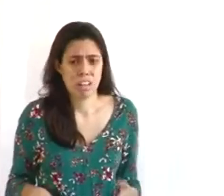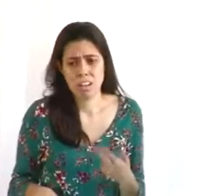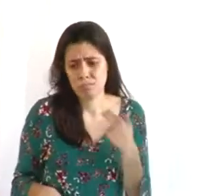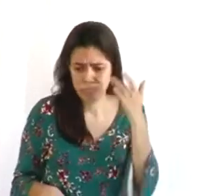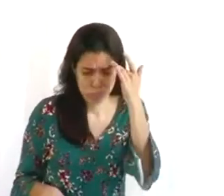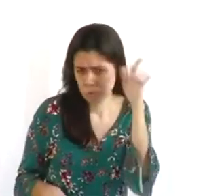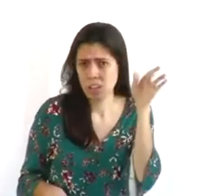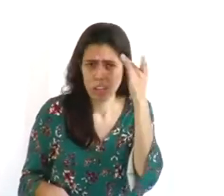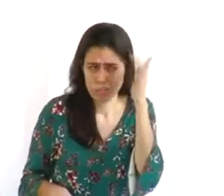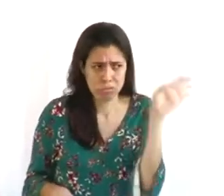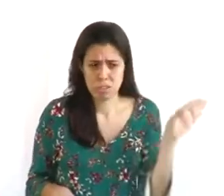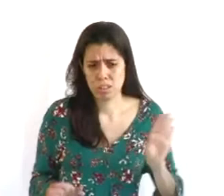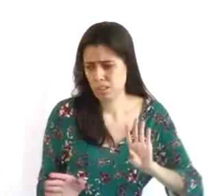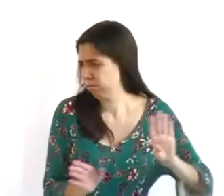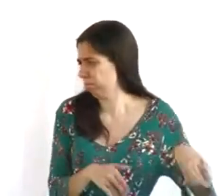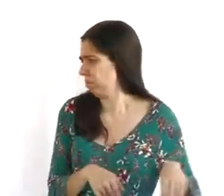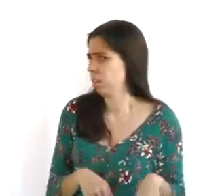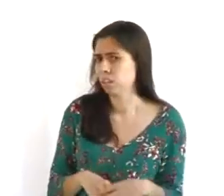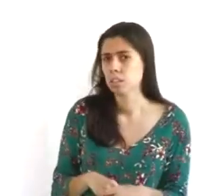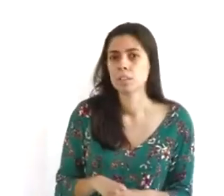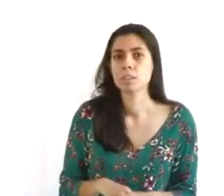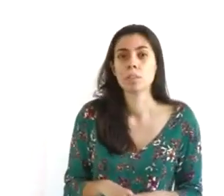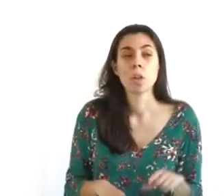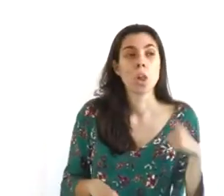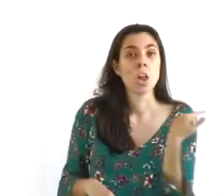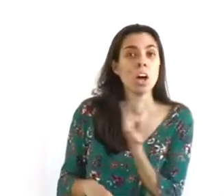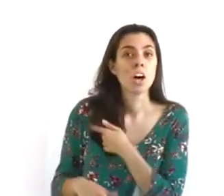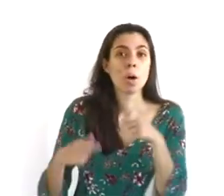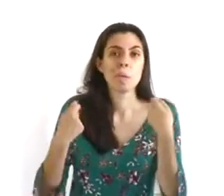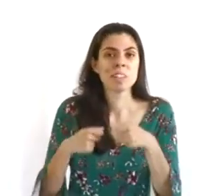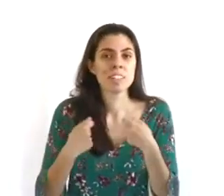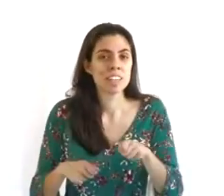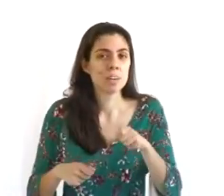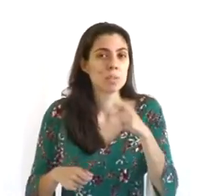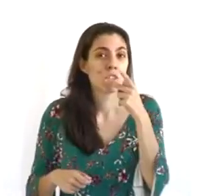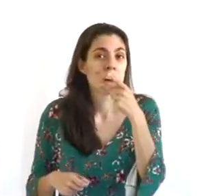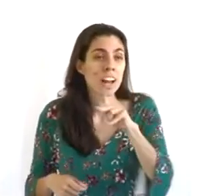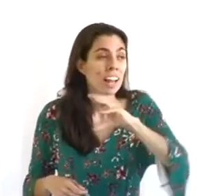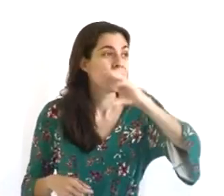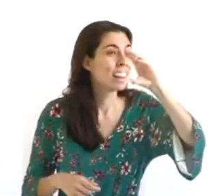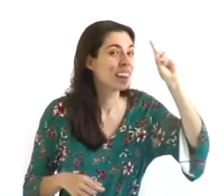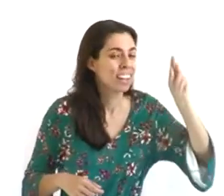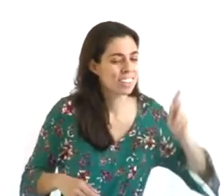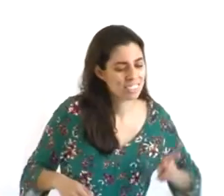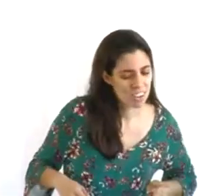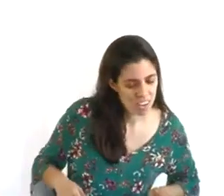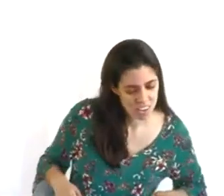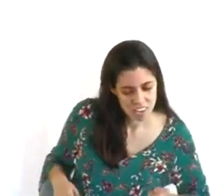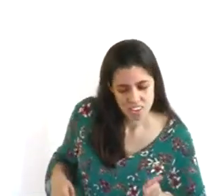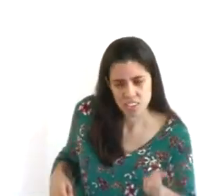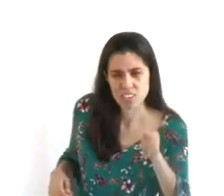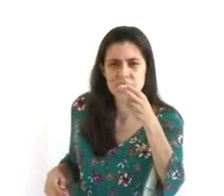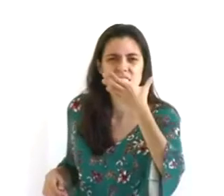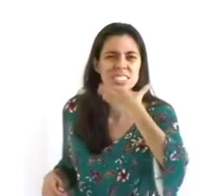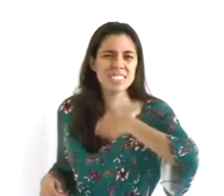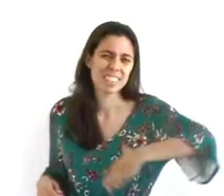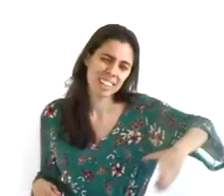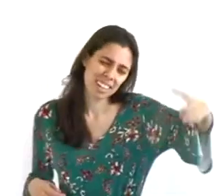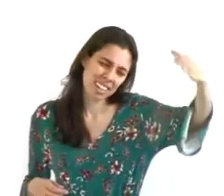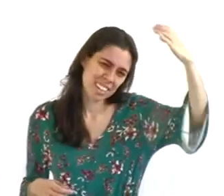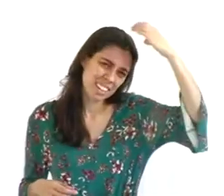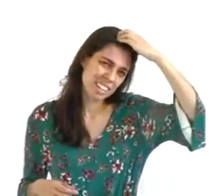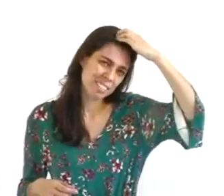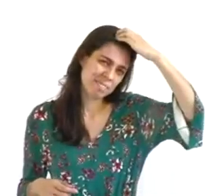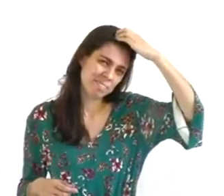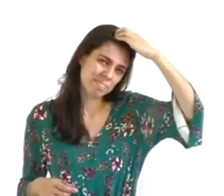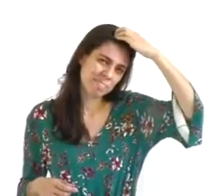pessoal aí, pastor. E nós temos que dizer: o meu Deus continua no seu alto e sublime trono, reinando soberanamente.